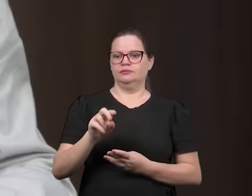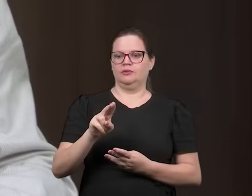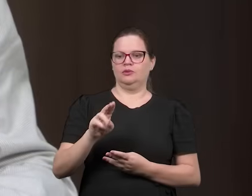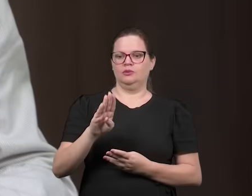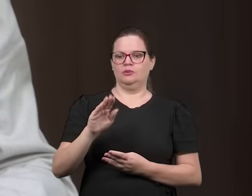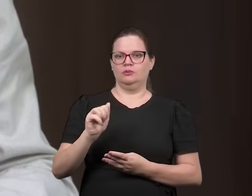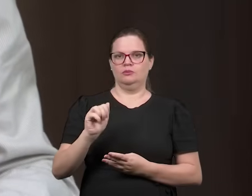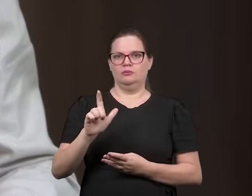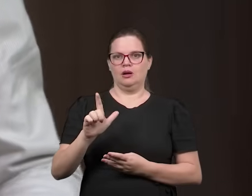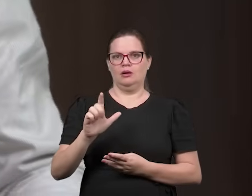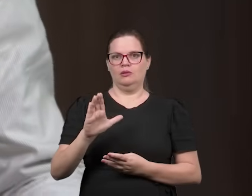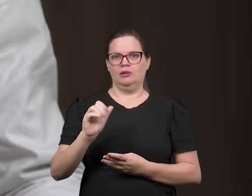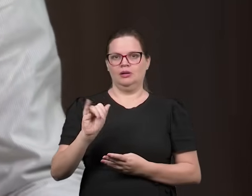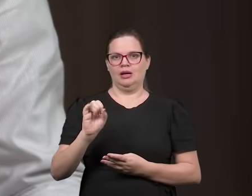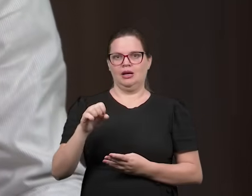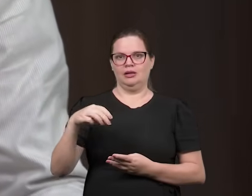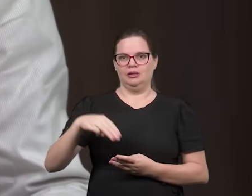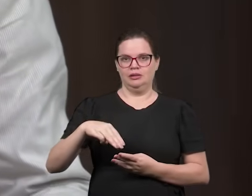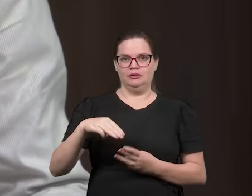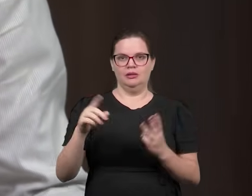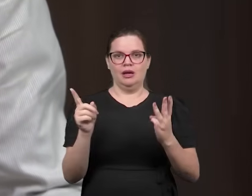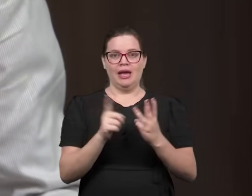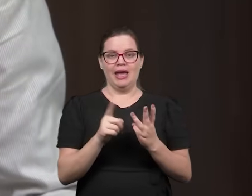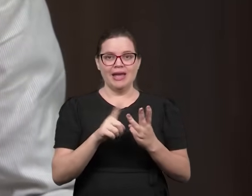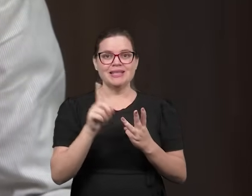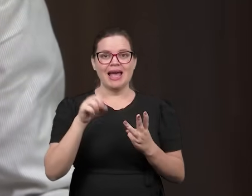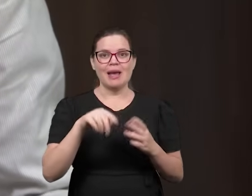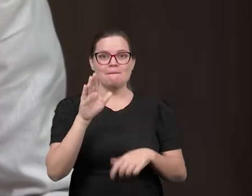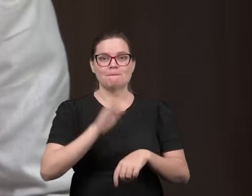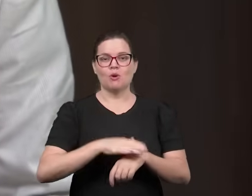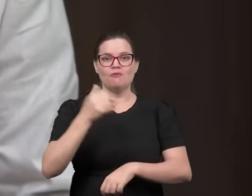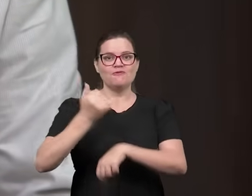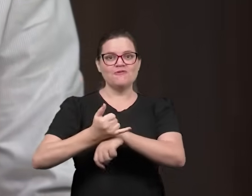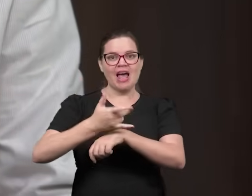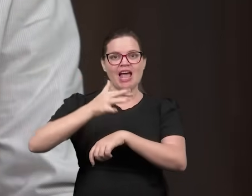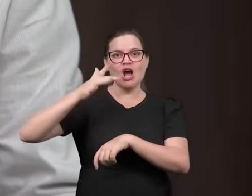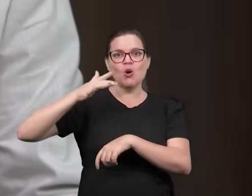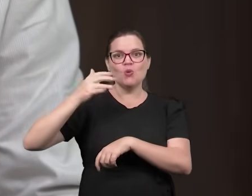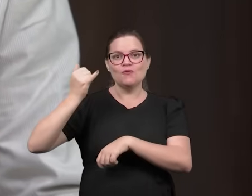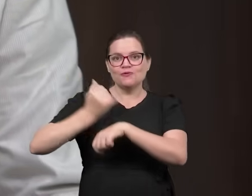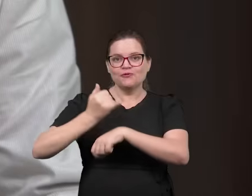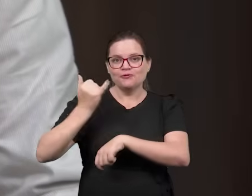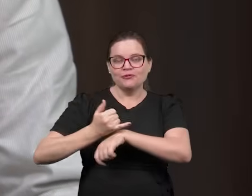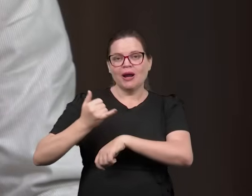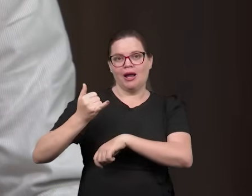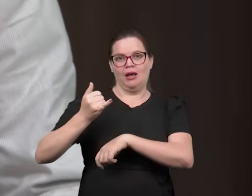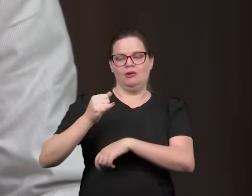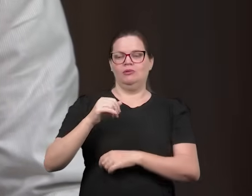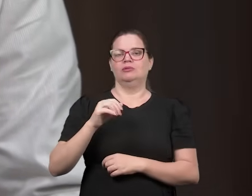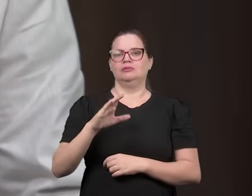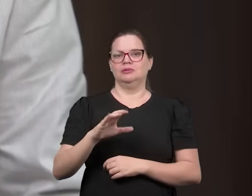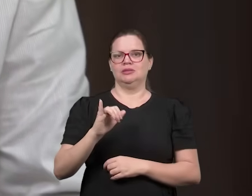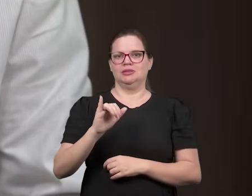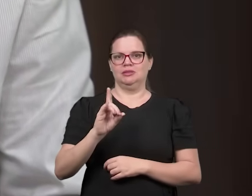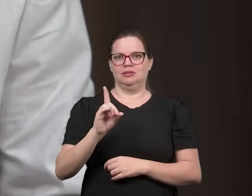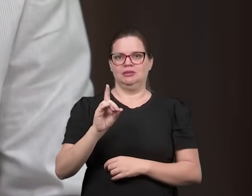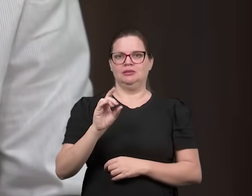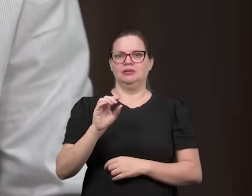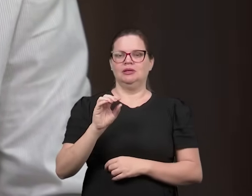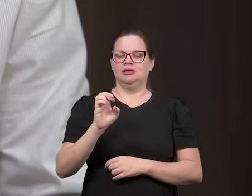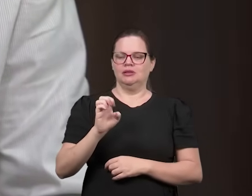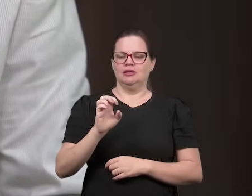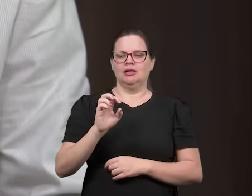Tubal-Caim, ele foi o pai da siderúrgica, porque ele que foi quem vai criar todo o trabalho com